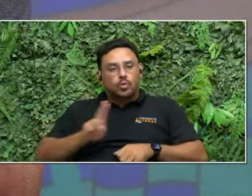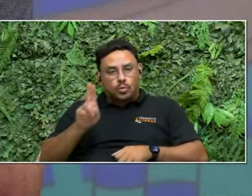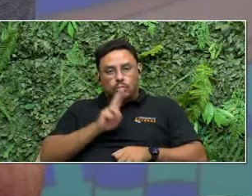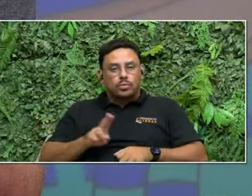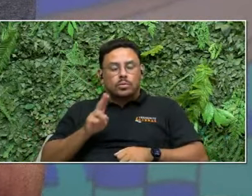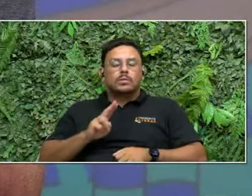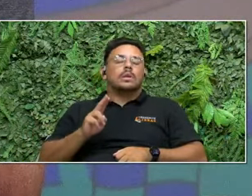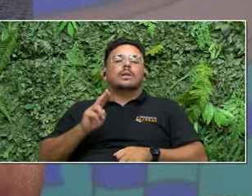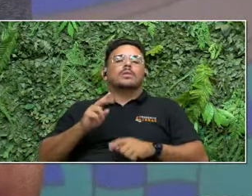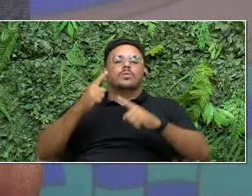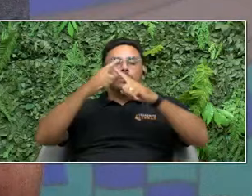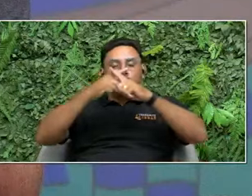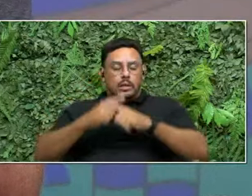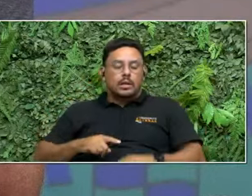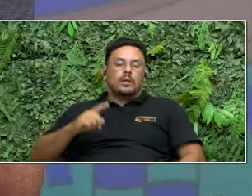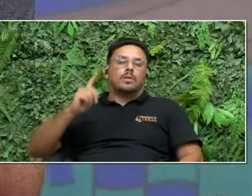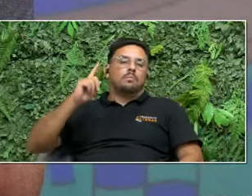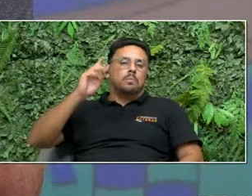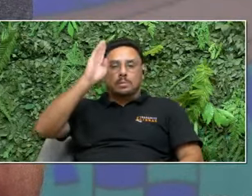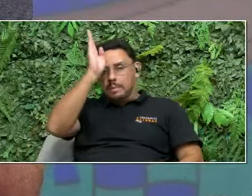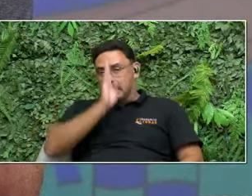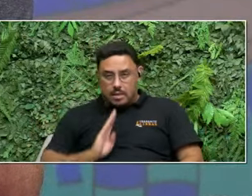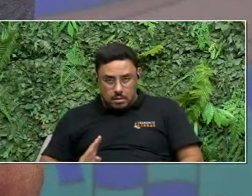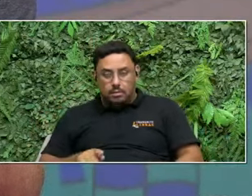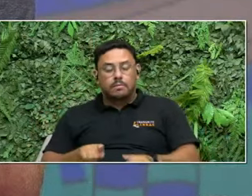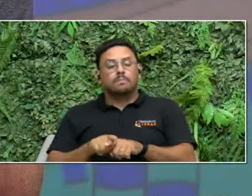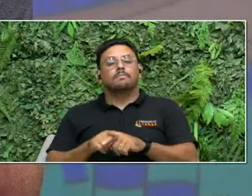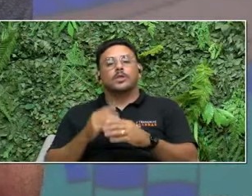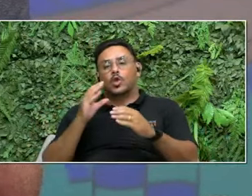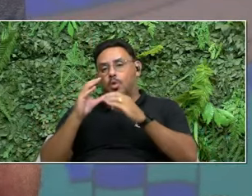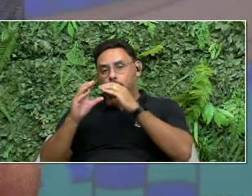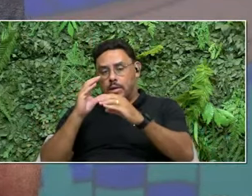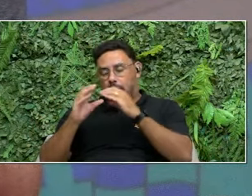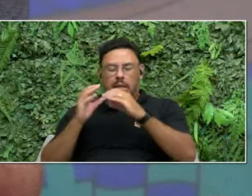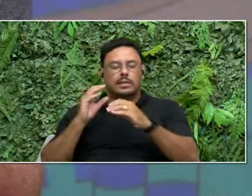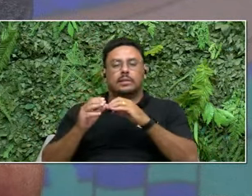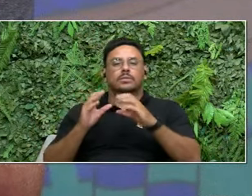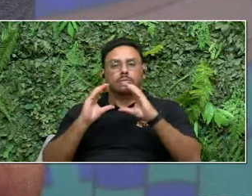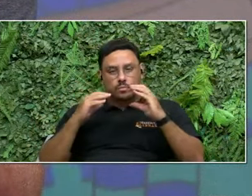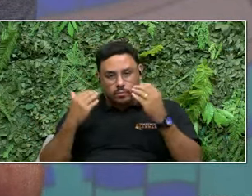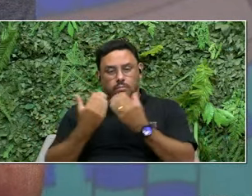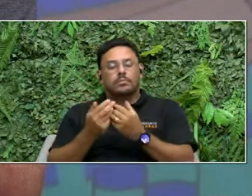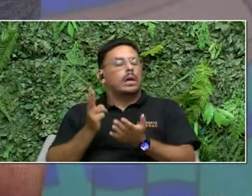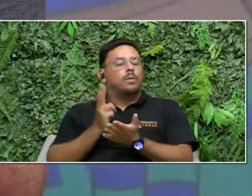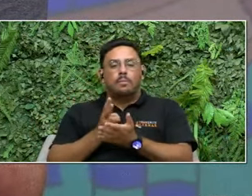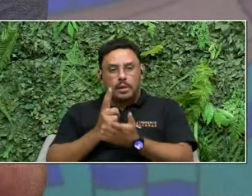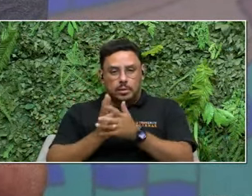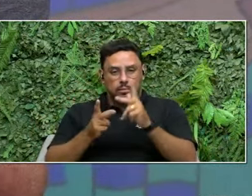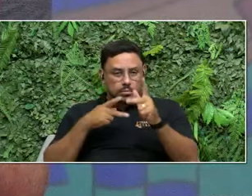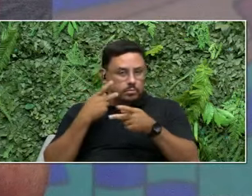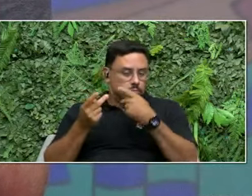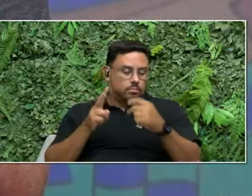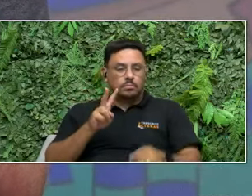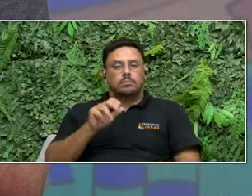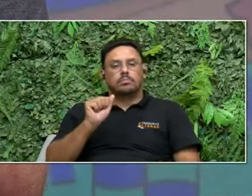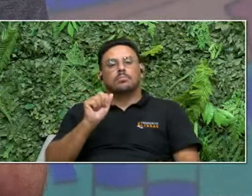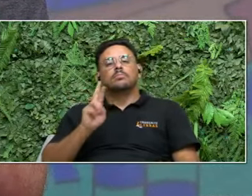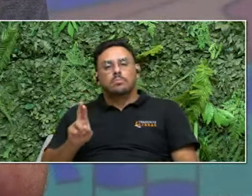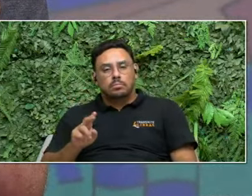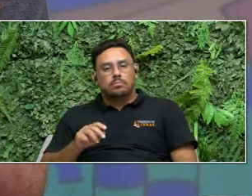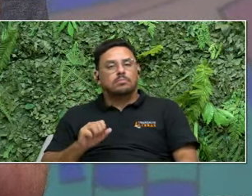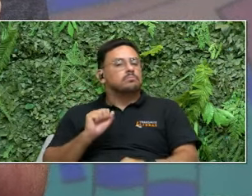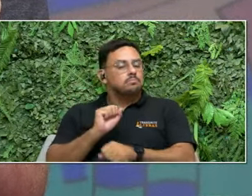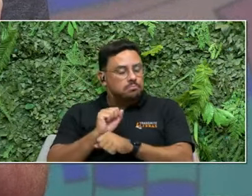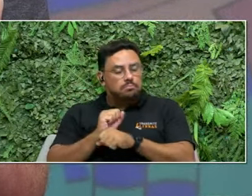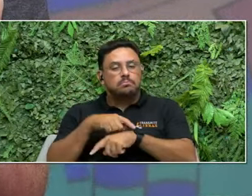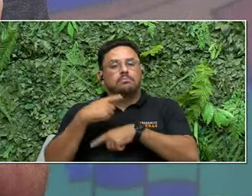Brasileiro para que ele se comunique com a o estádio é o mesmo que ele já usa para falar com o var então daqui a pouco vamos ver se a